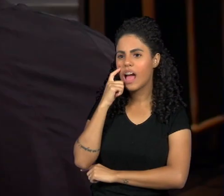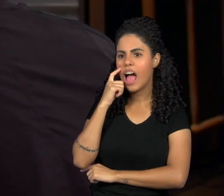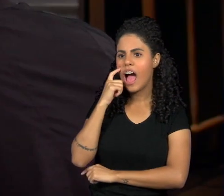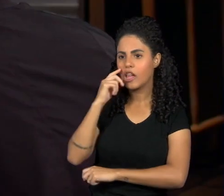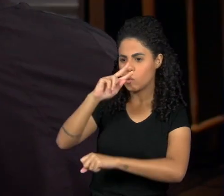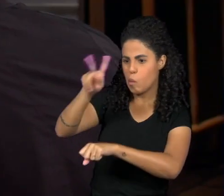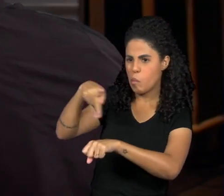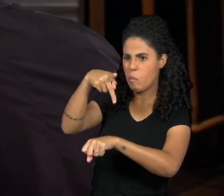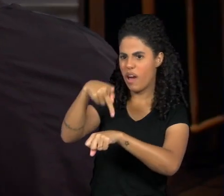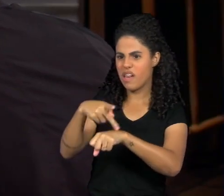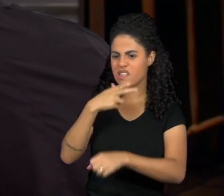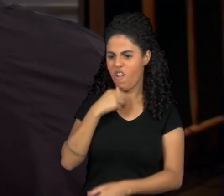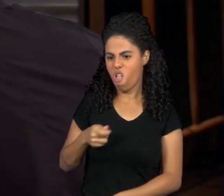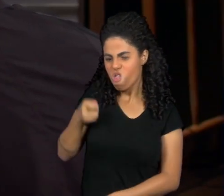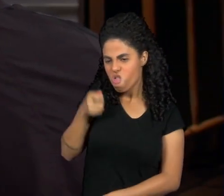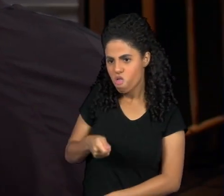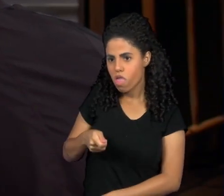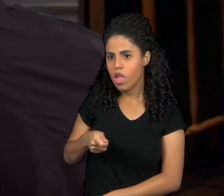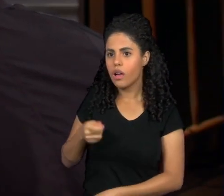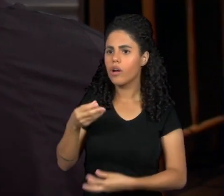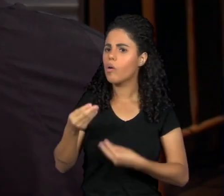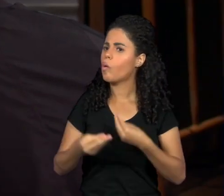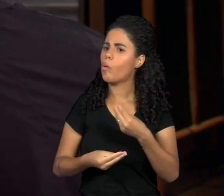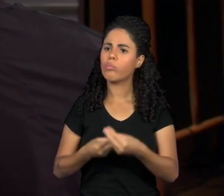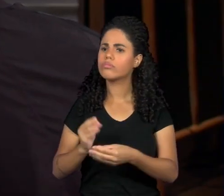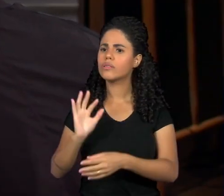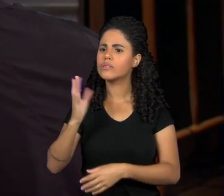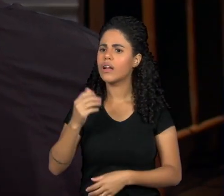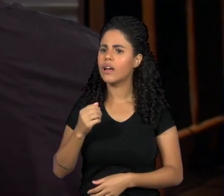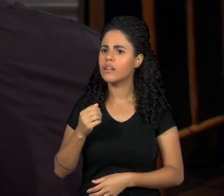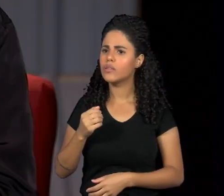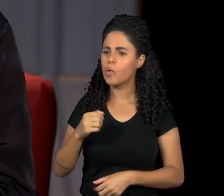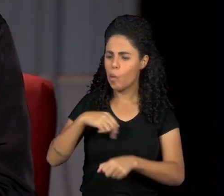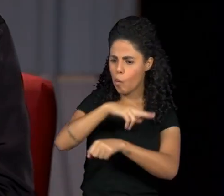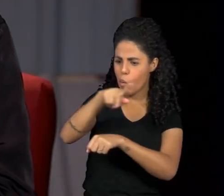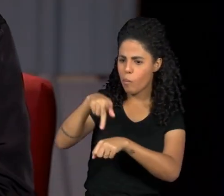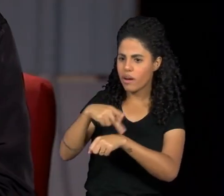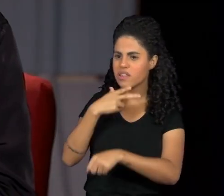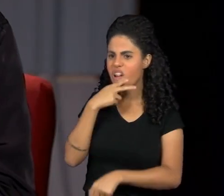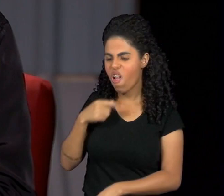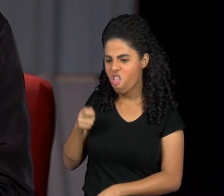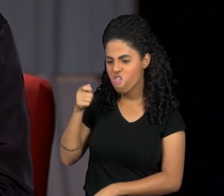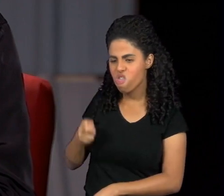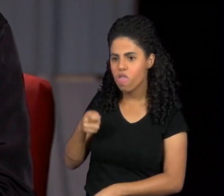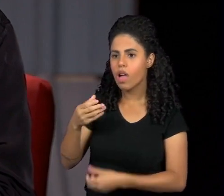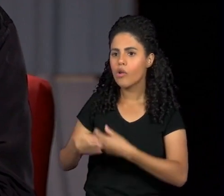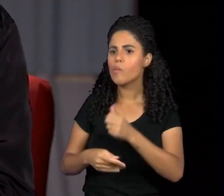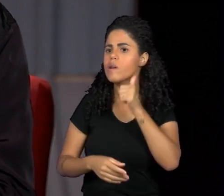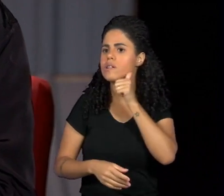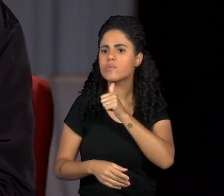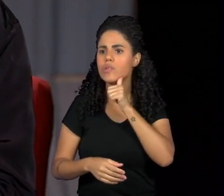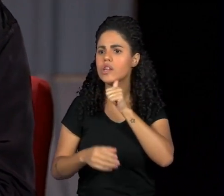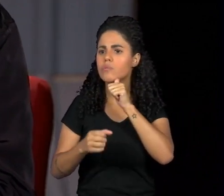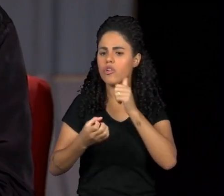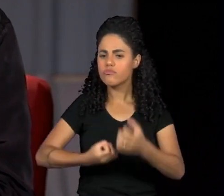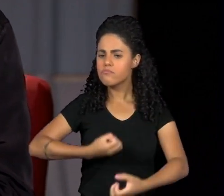machista. Como isso pode soar paradoxal, né? Um país machista, como as mulheres têm poder. Isso. E